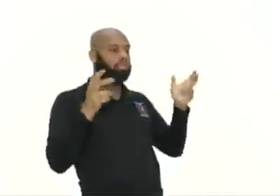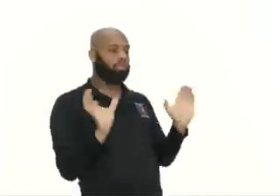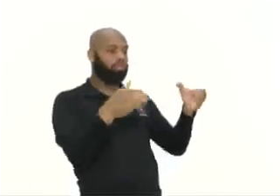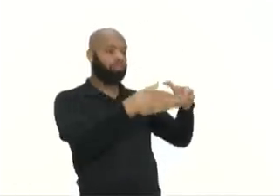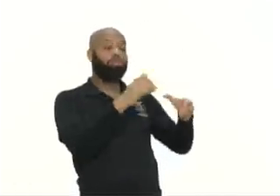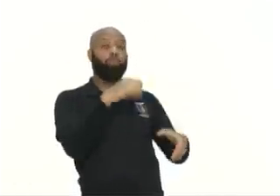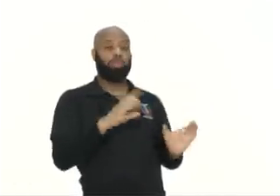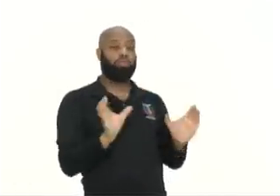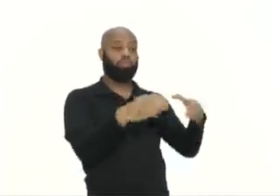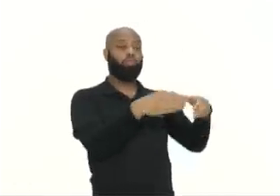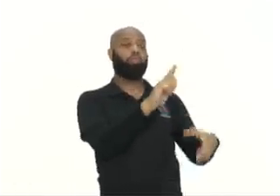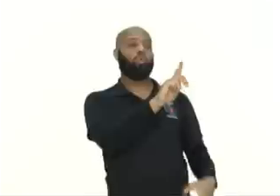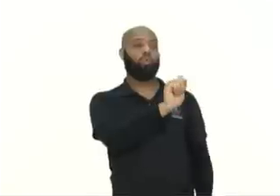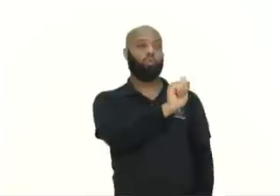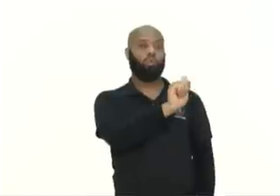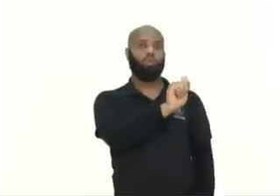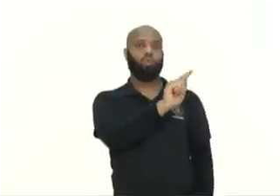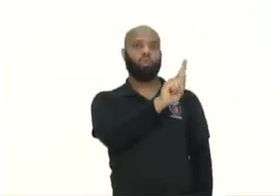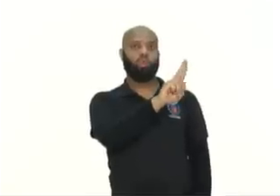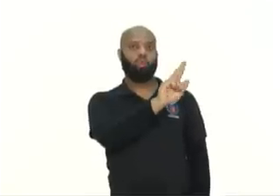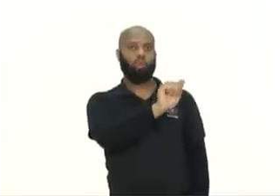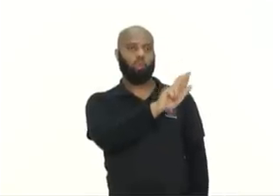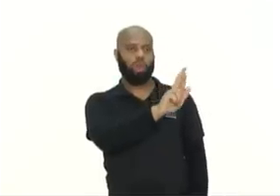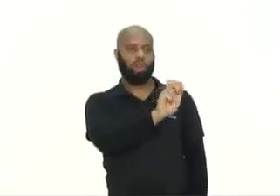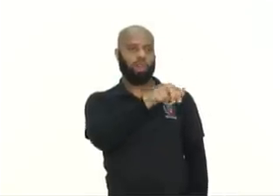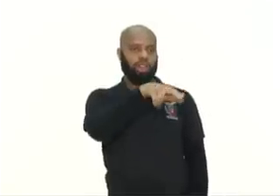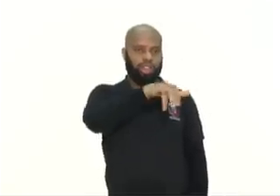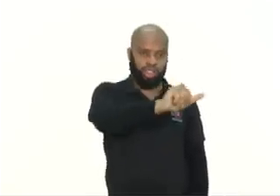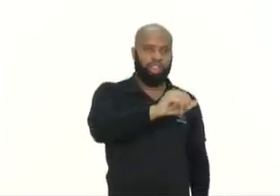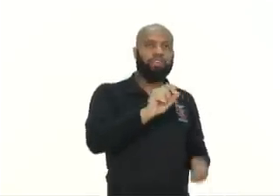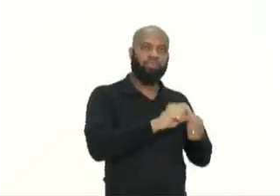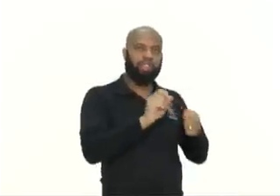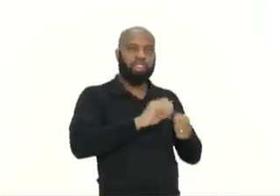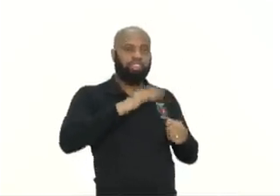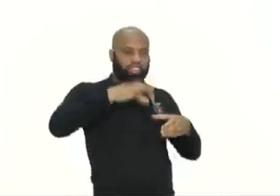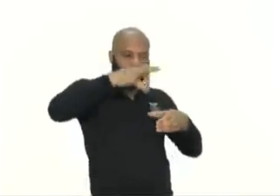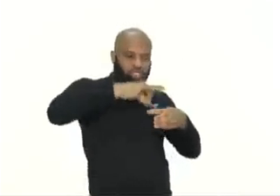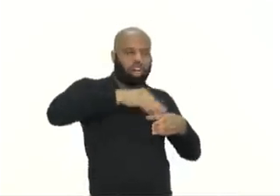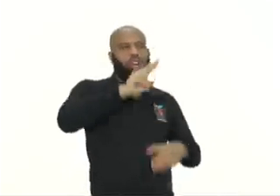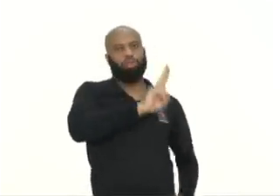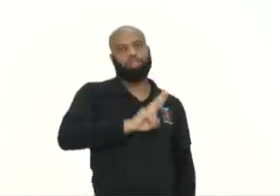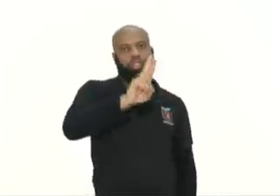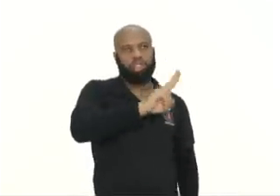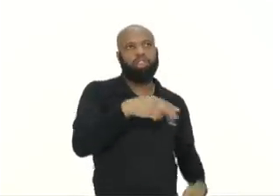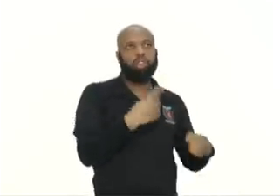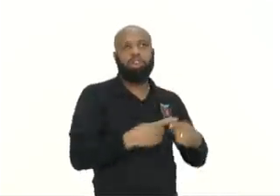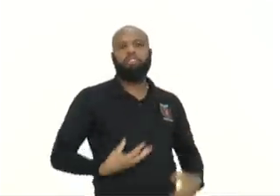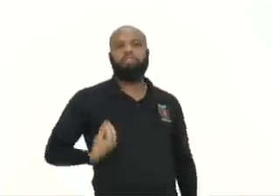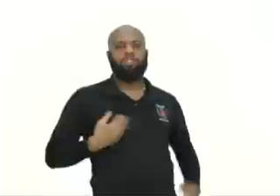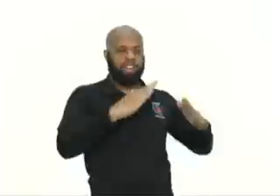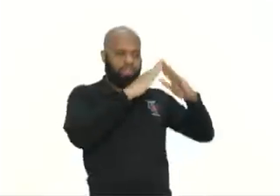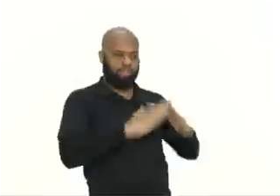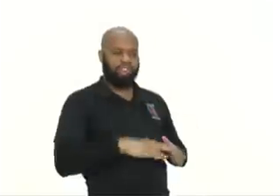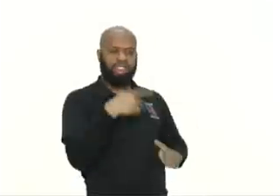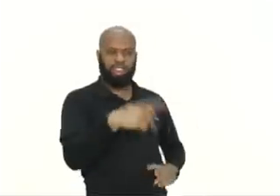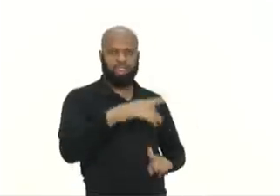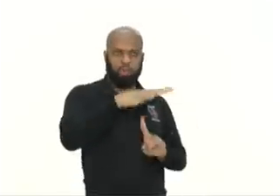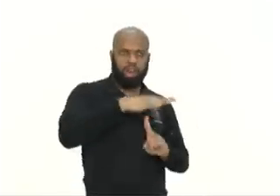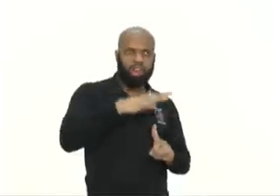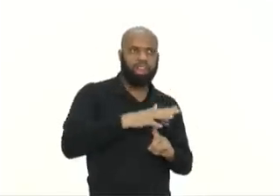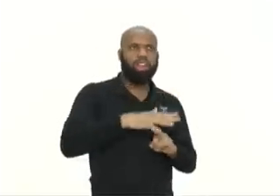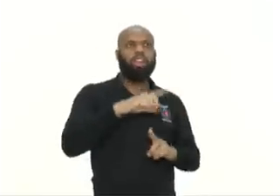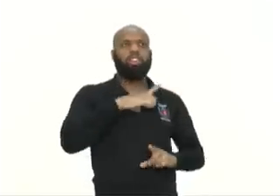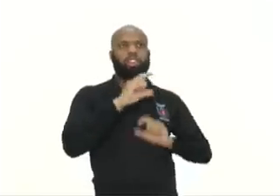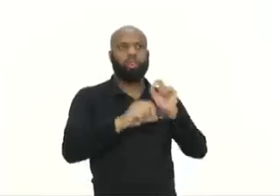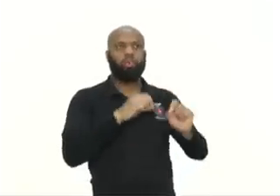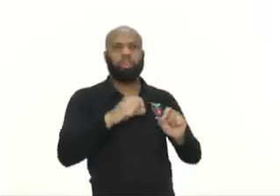índios guaranis, que faziam já o chá, faziam a infusão da erva mate. Habitavam aqui a região do Paraná, chegavam